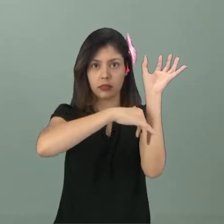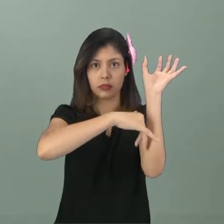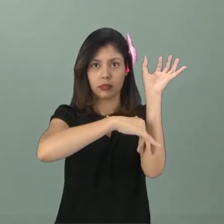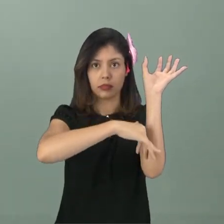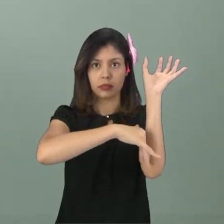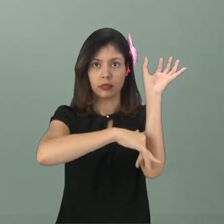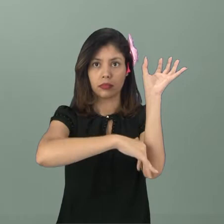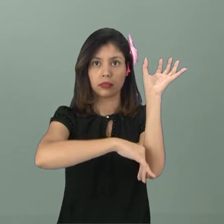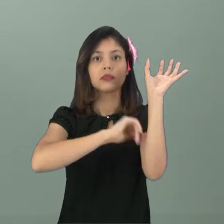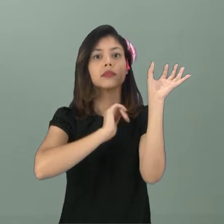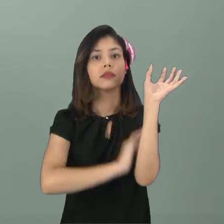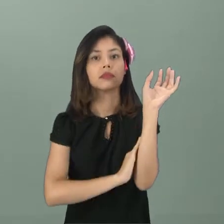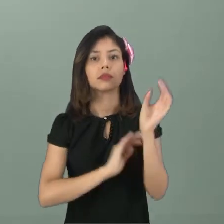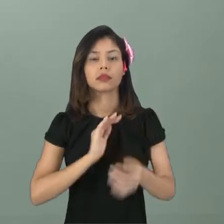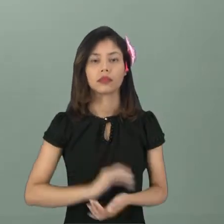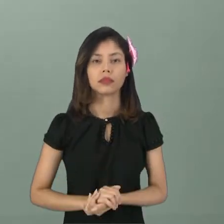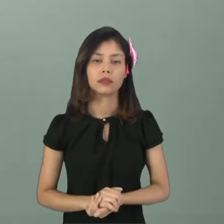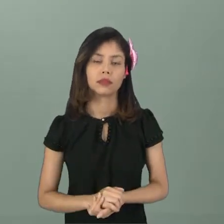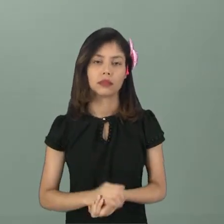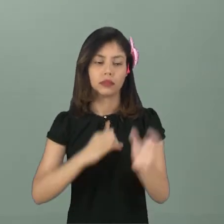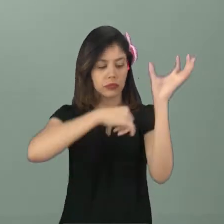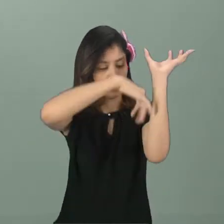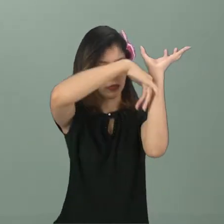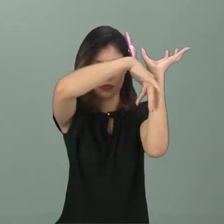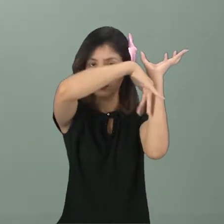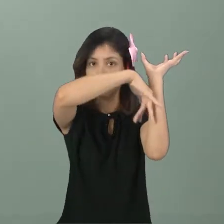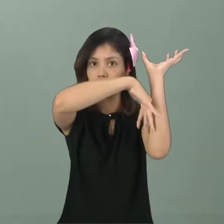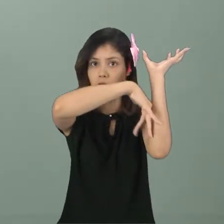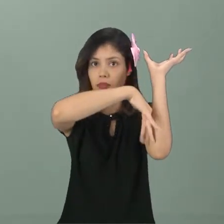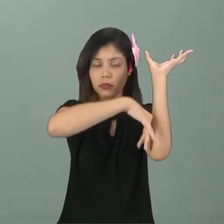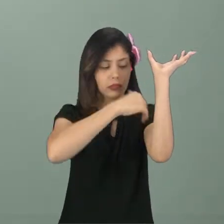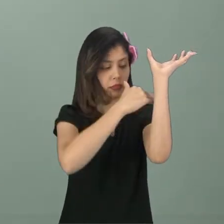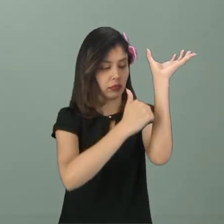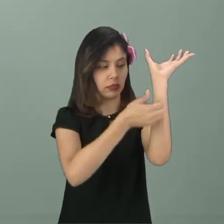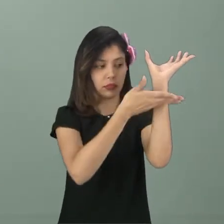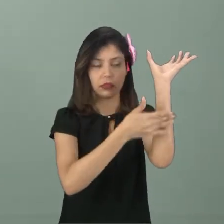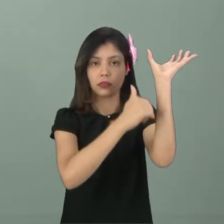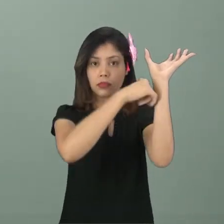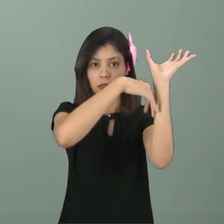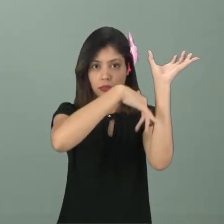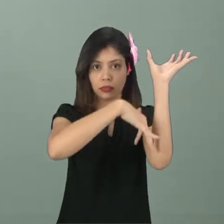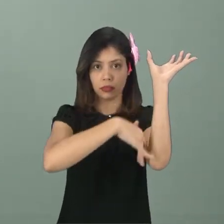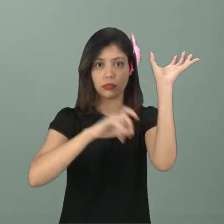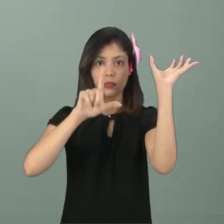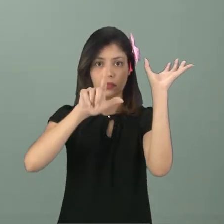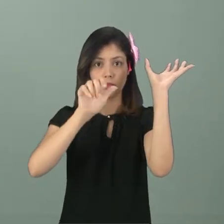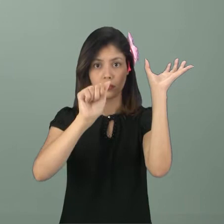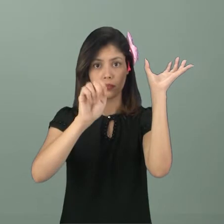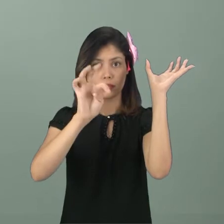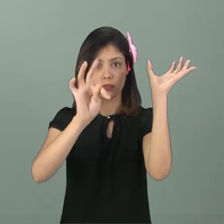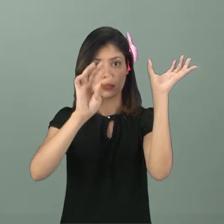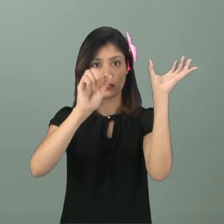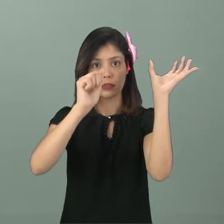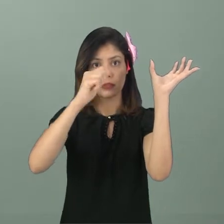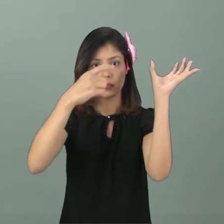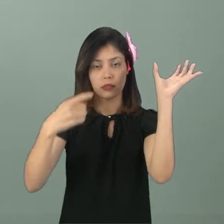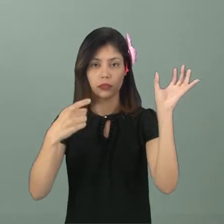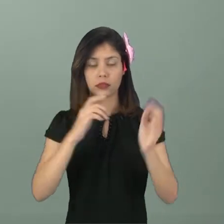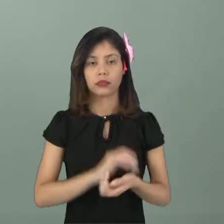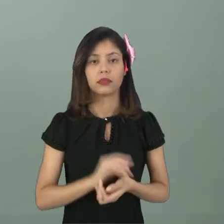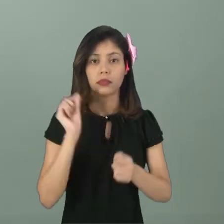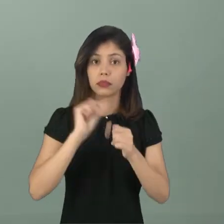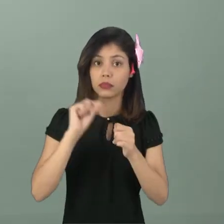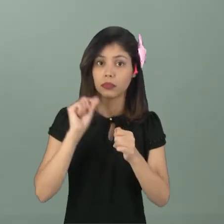seringueira, de uma planta chamada seringueira. Essa seiva, que a gente chama de látex, né, era feito